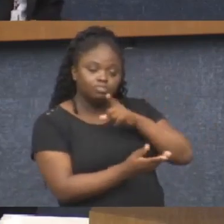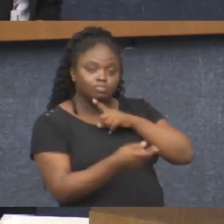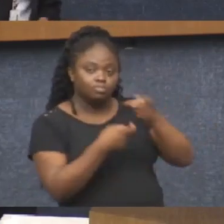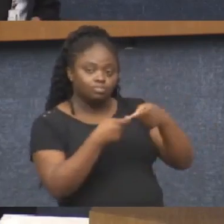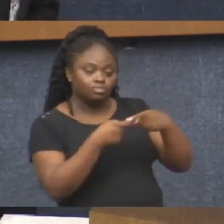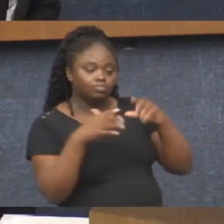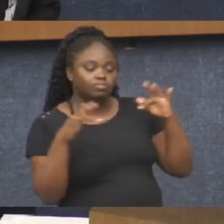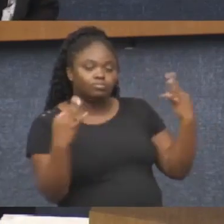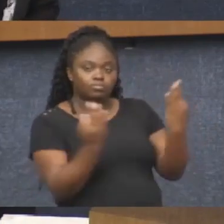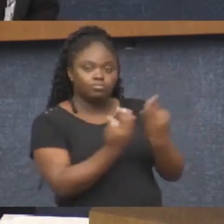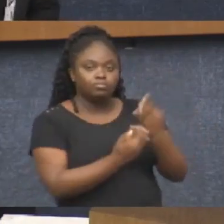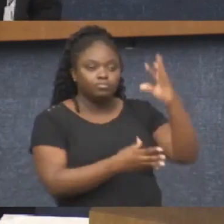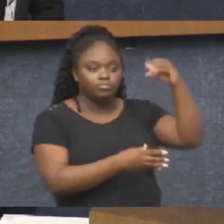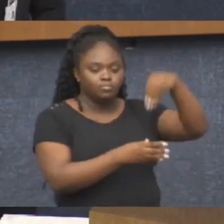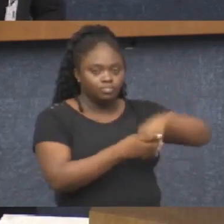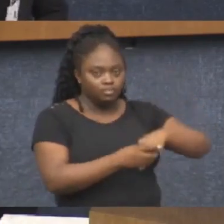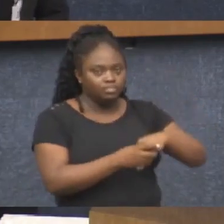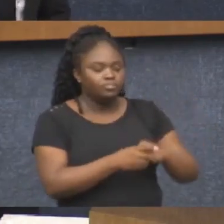de família na rede.